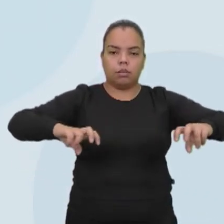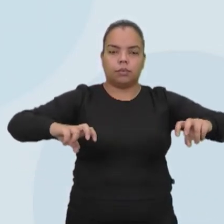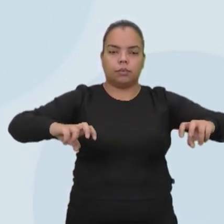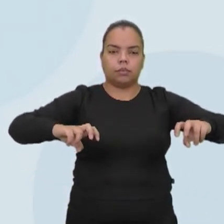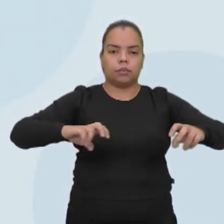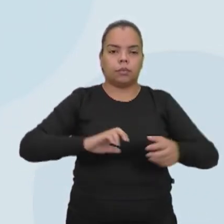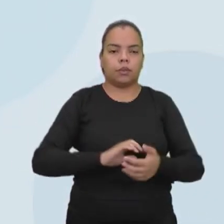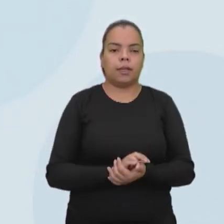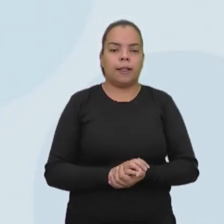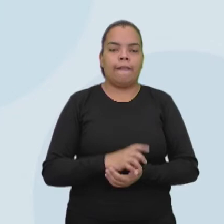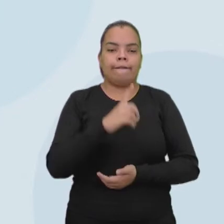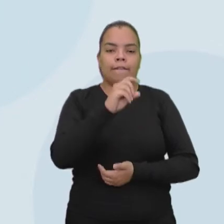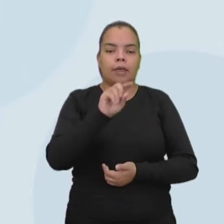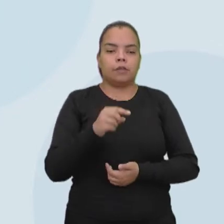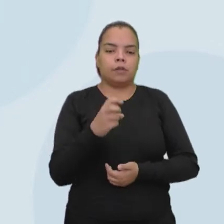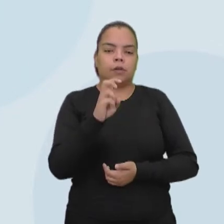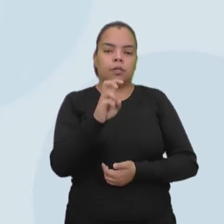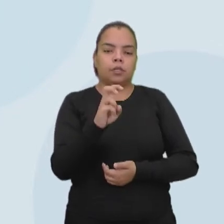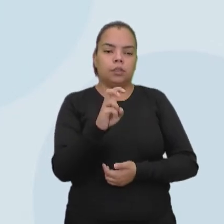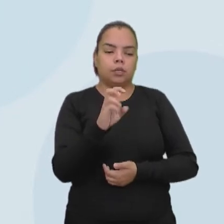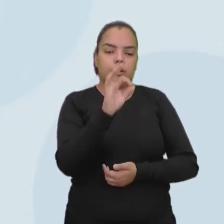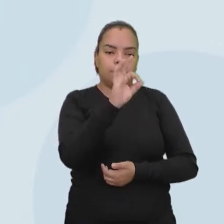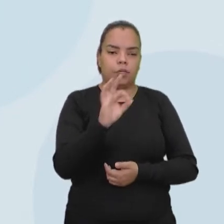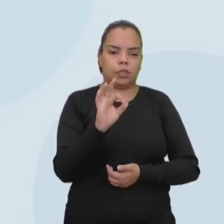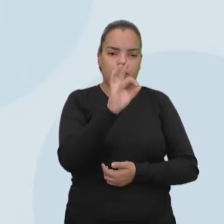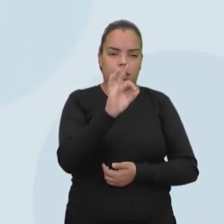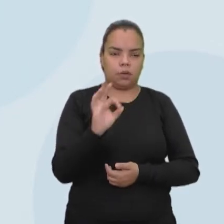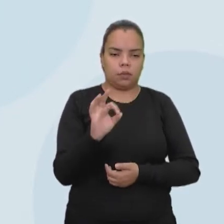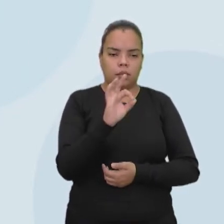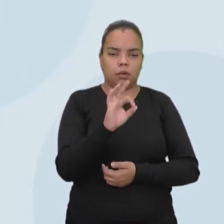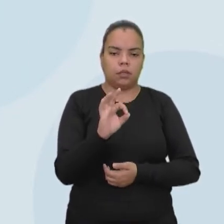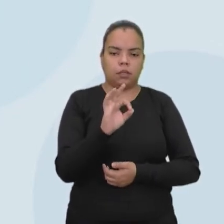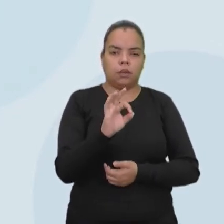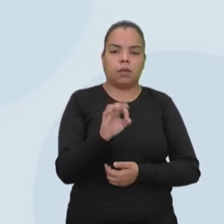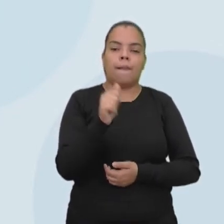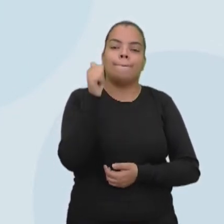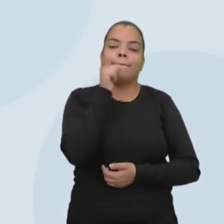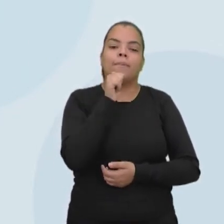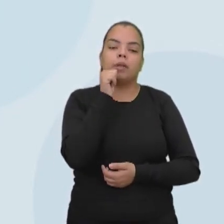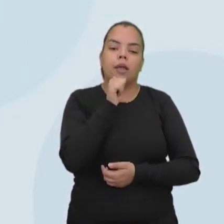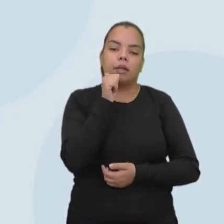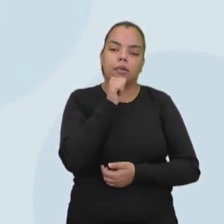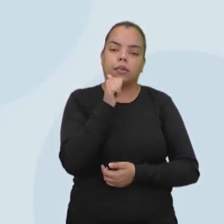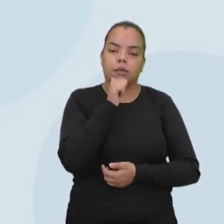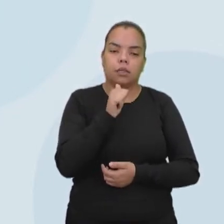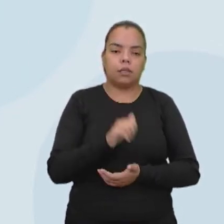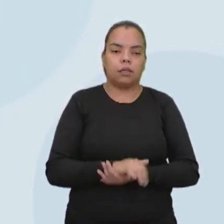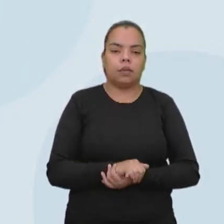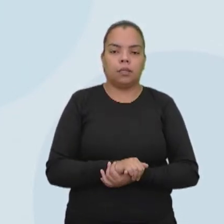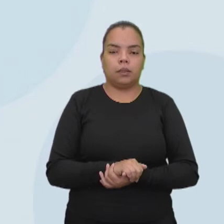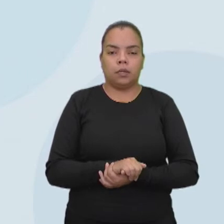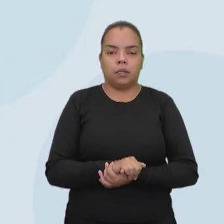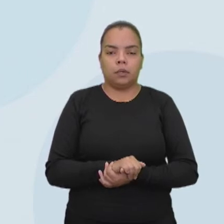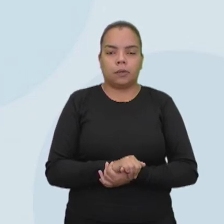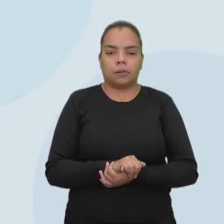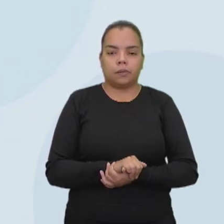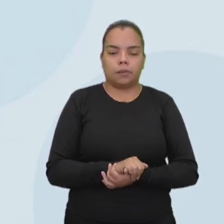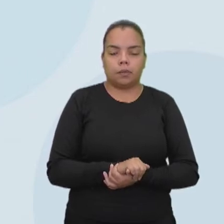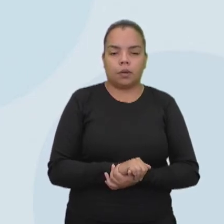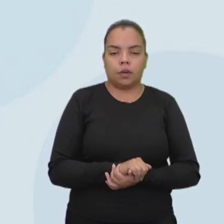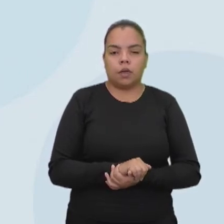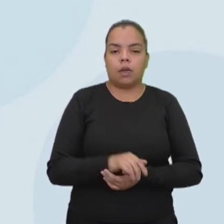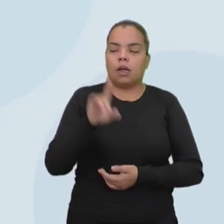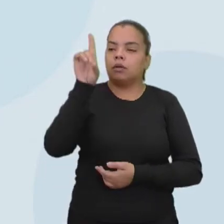mulheres. Então 10,5% dos assentos são ocupados por mulheres. Cargos gerenciais,